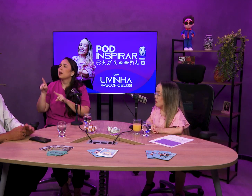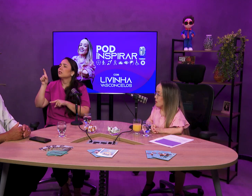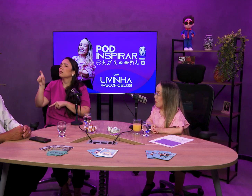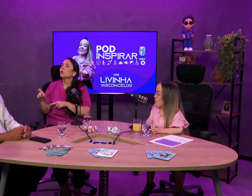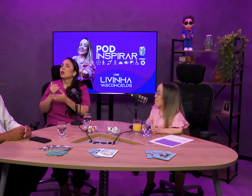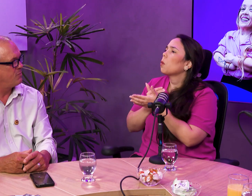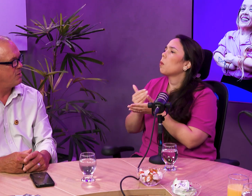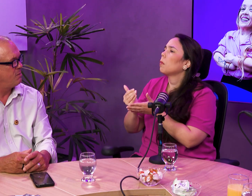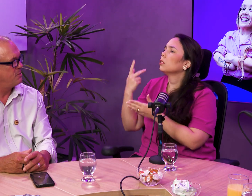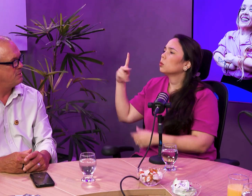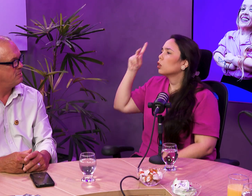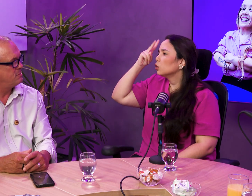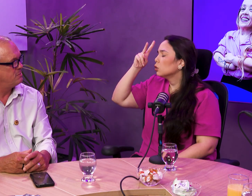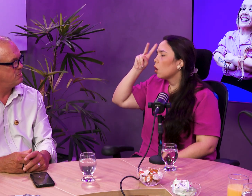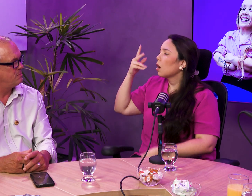veio?